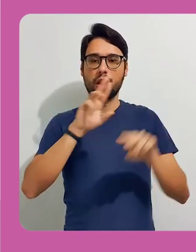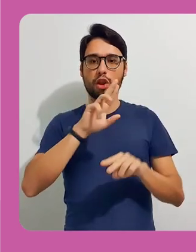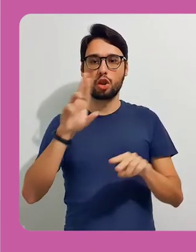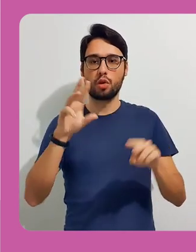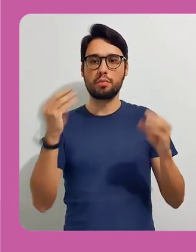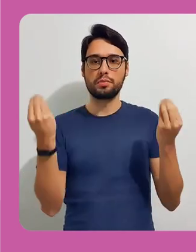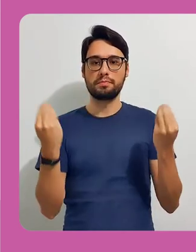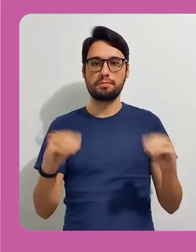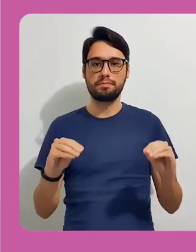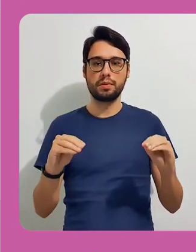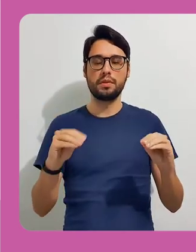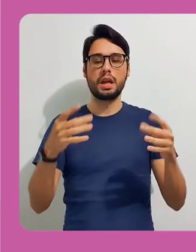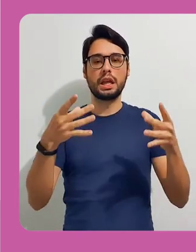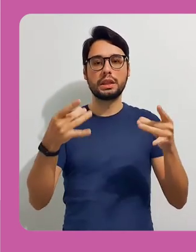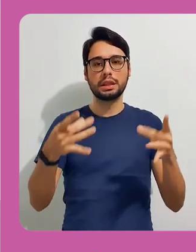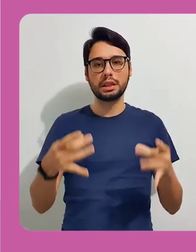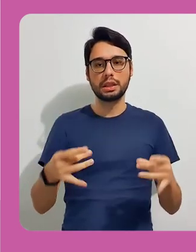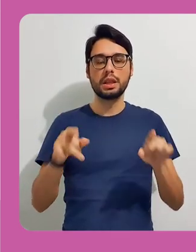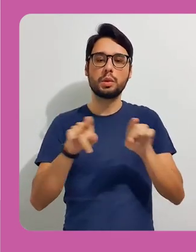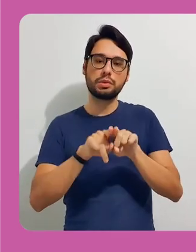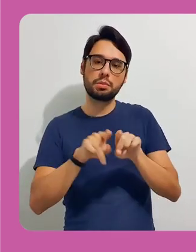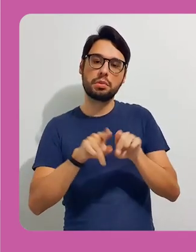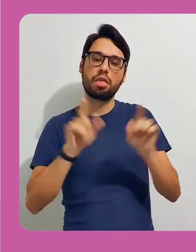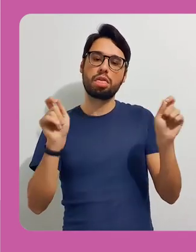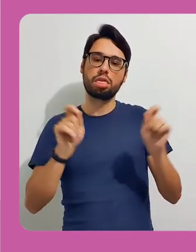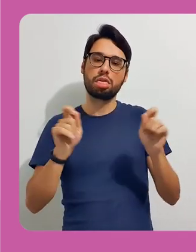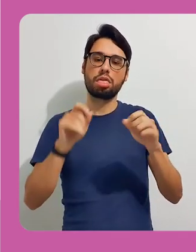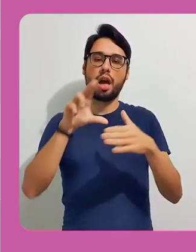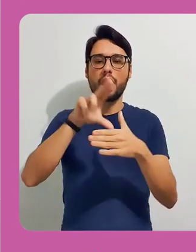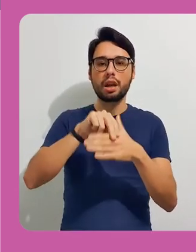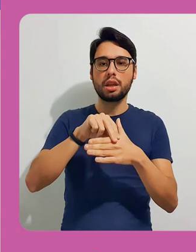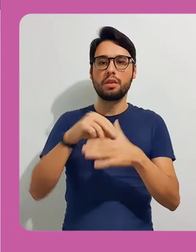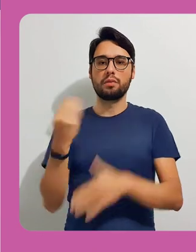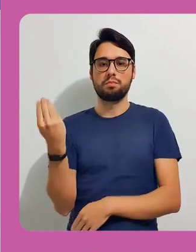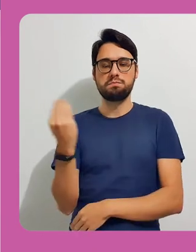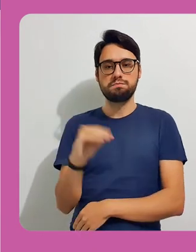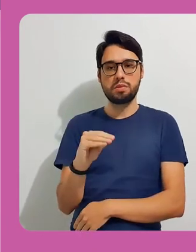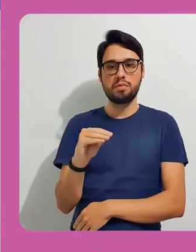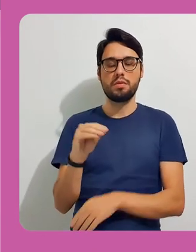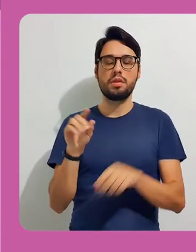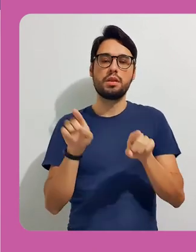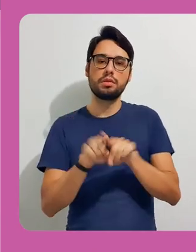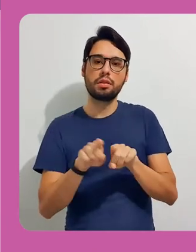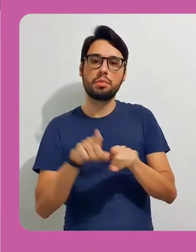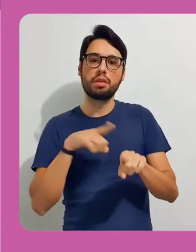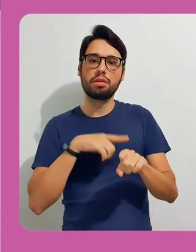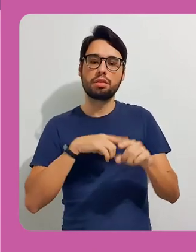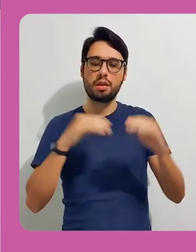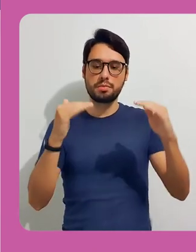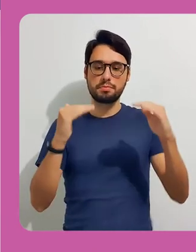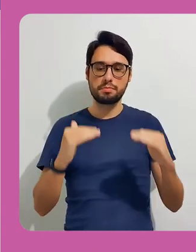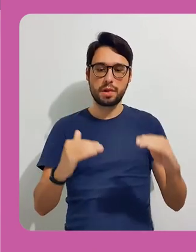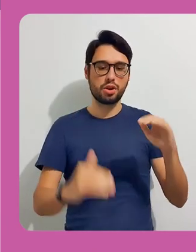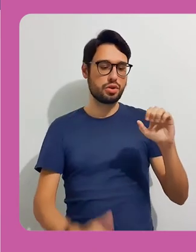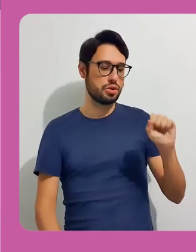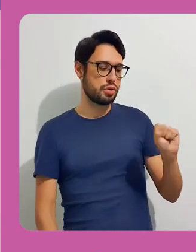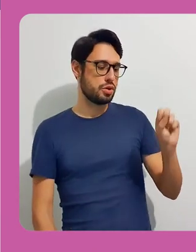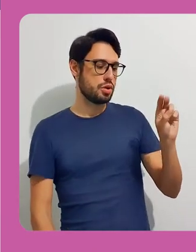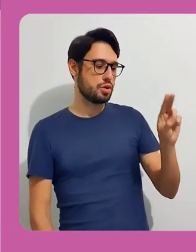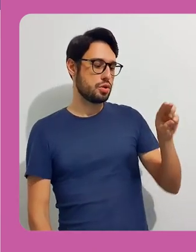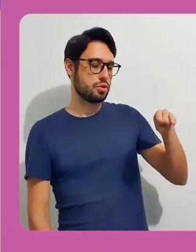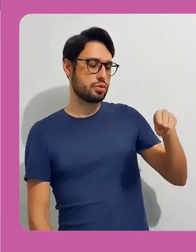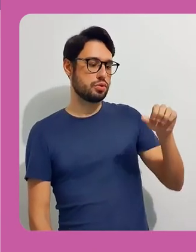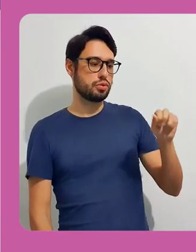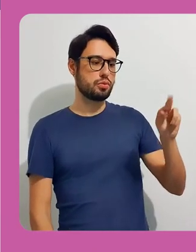salvar o a sua tarefa ela vai aparecer desse jeito com a descrição